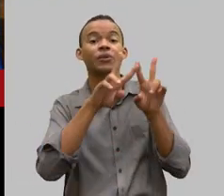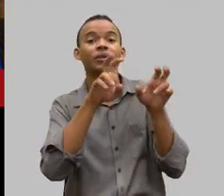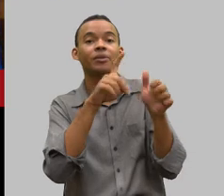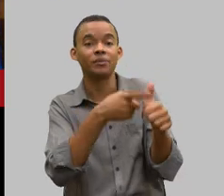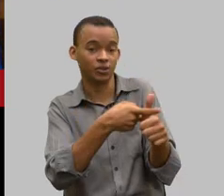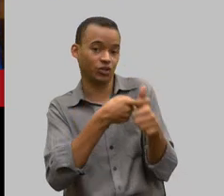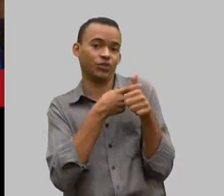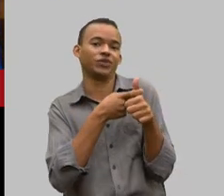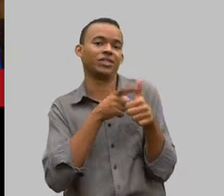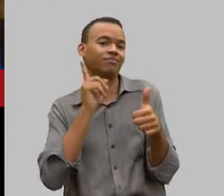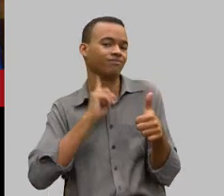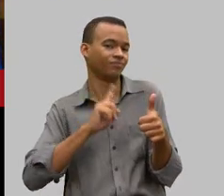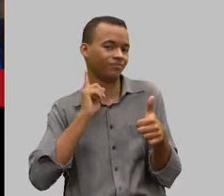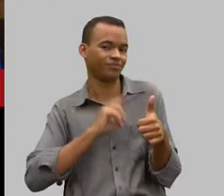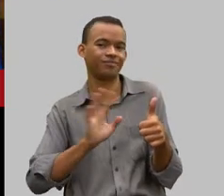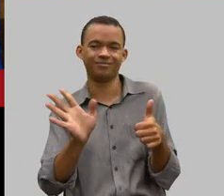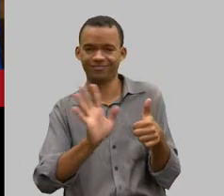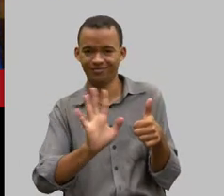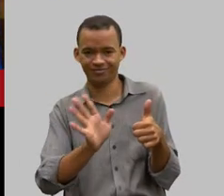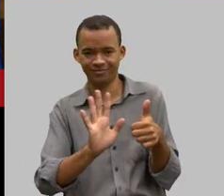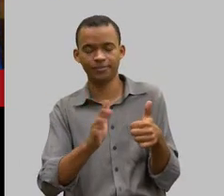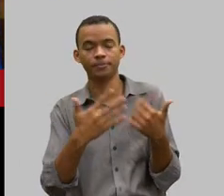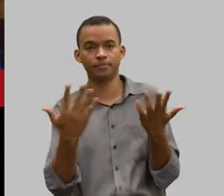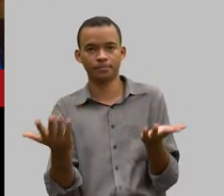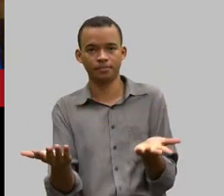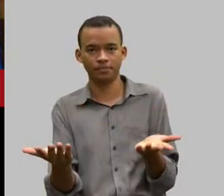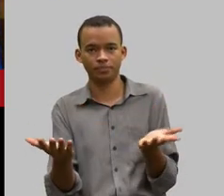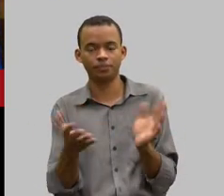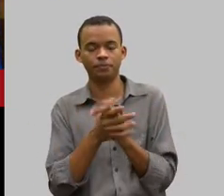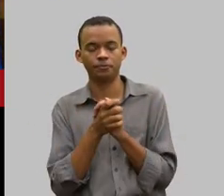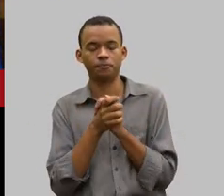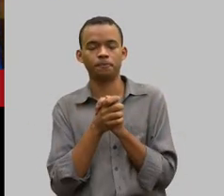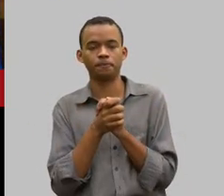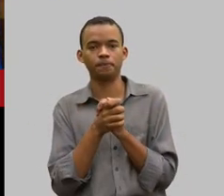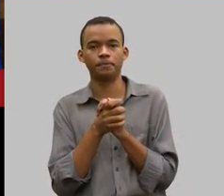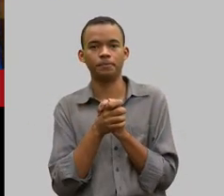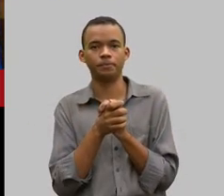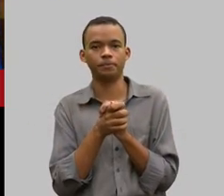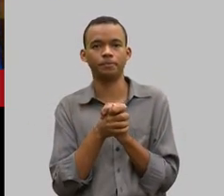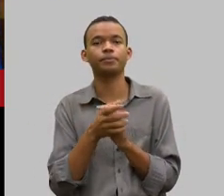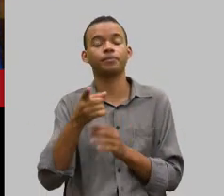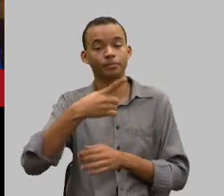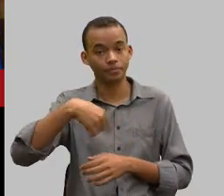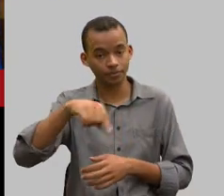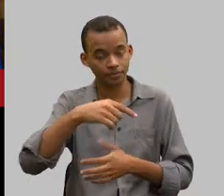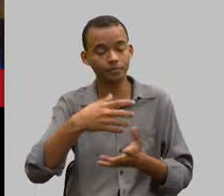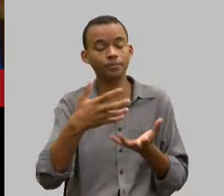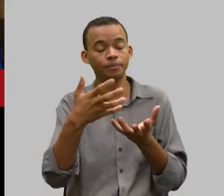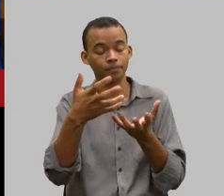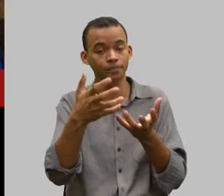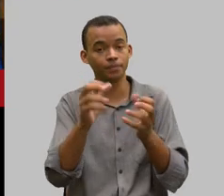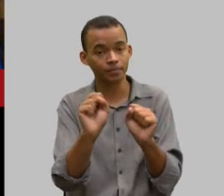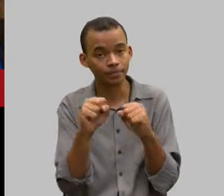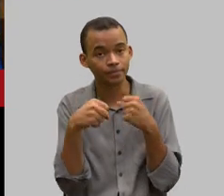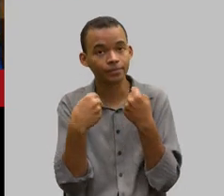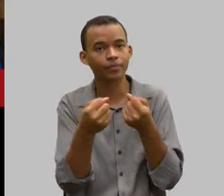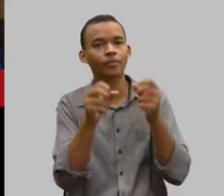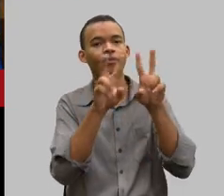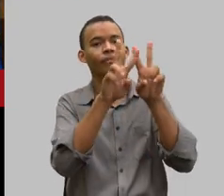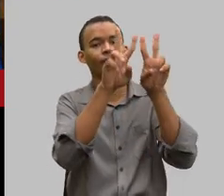Minas Gerais eh a gente tá a gente tá se esforçando muito para fazer esse tema entrar